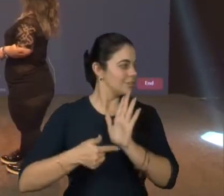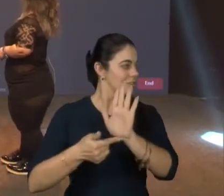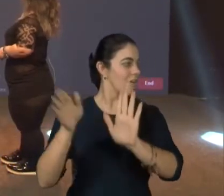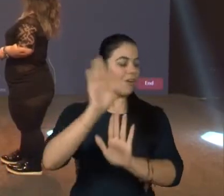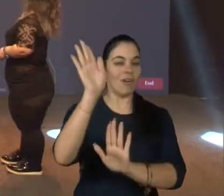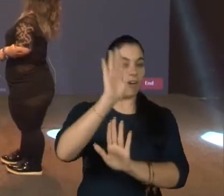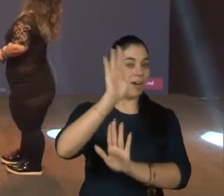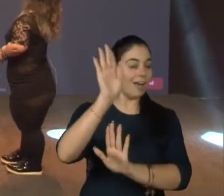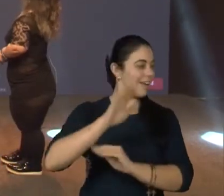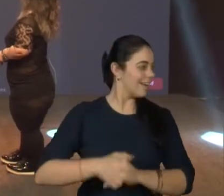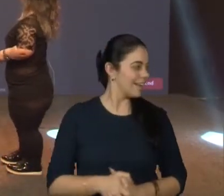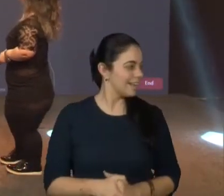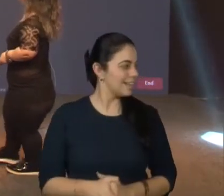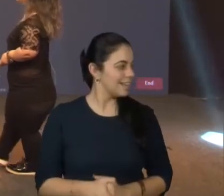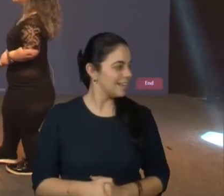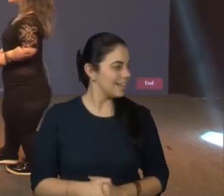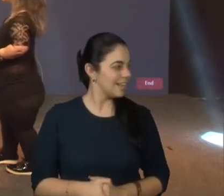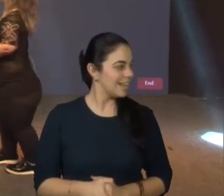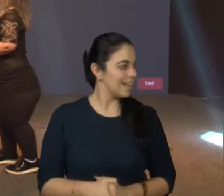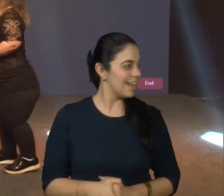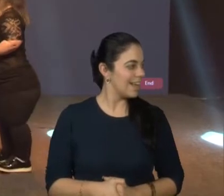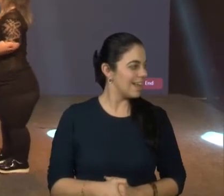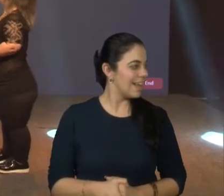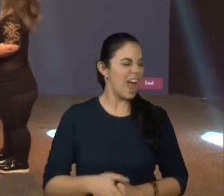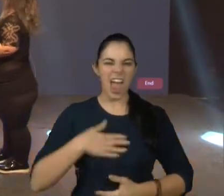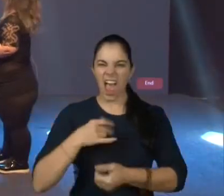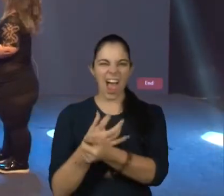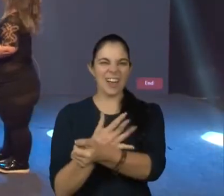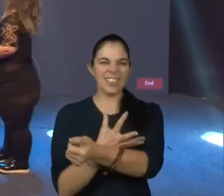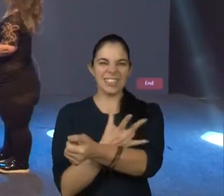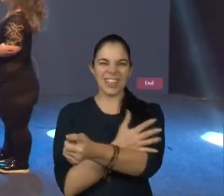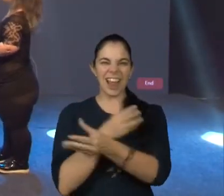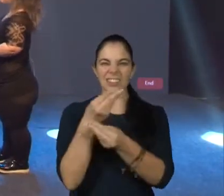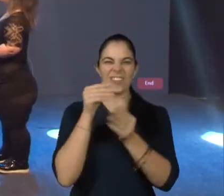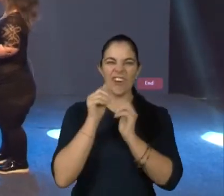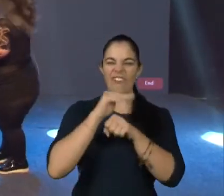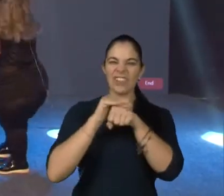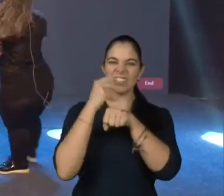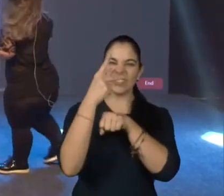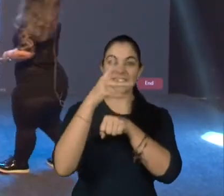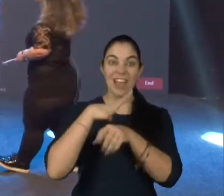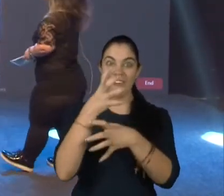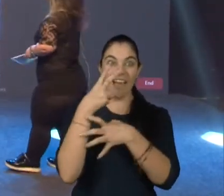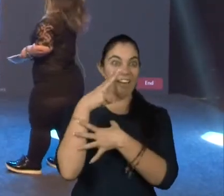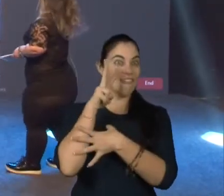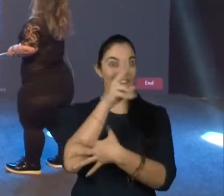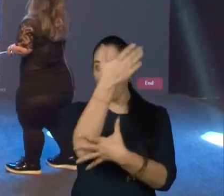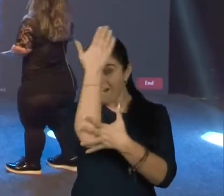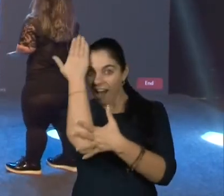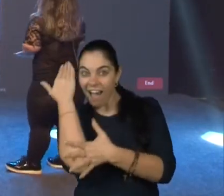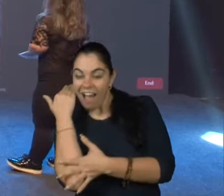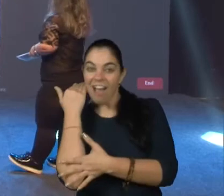Tudo bem? Cara, eu tô assim, ó, eu tô emocionado de estar conversando com você. Eu disse que eu não vejo a hora de ser teu